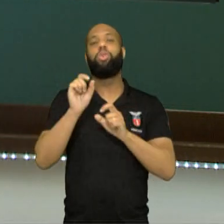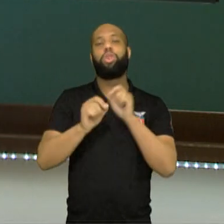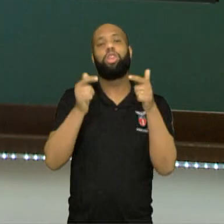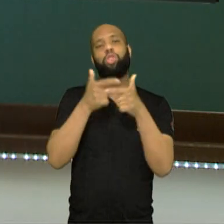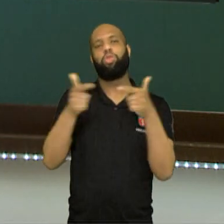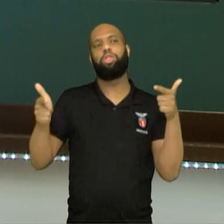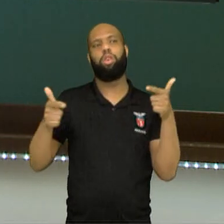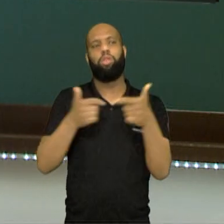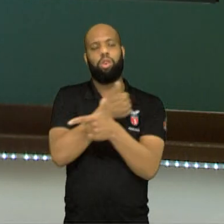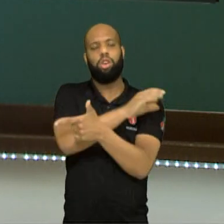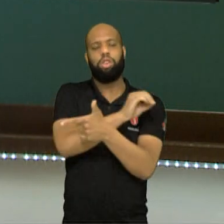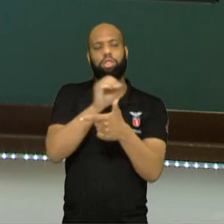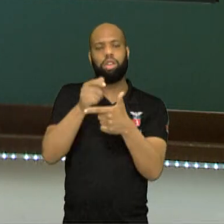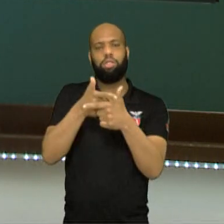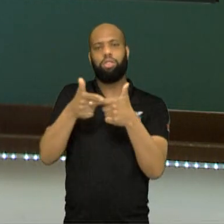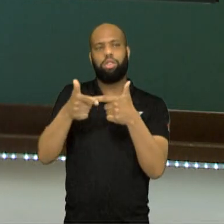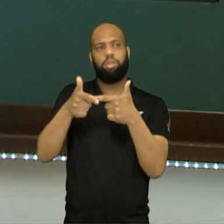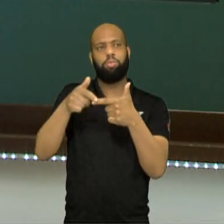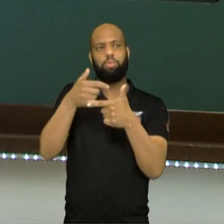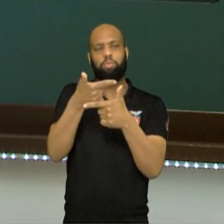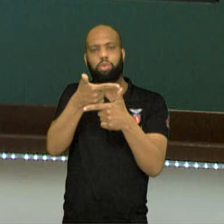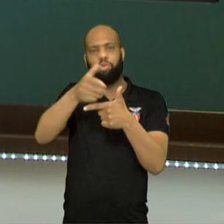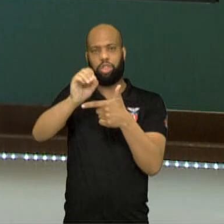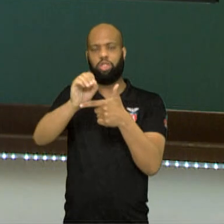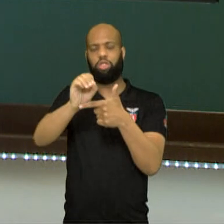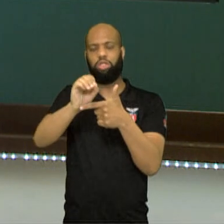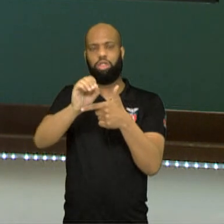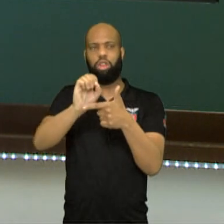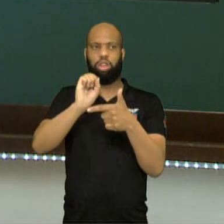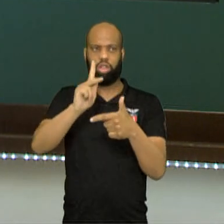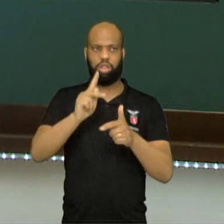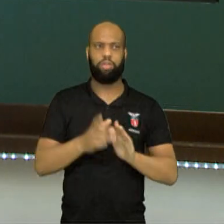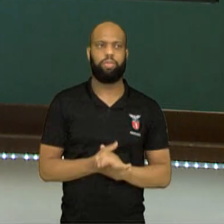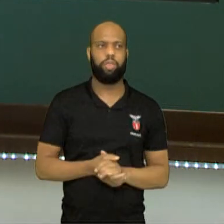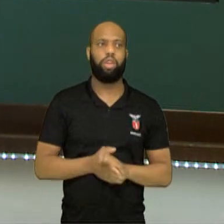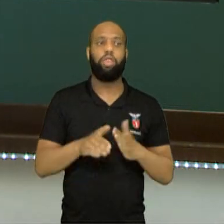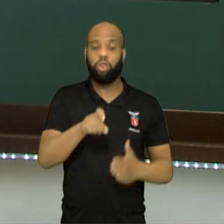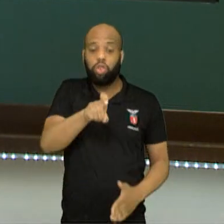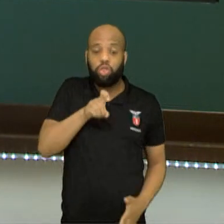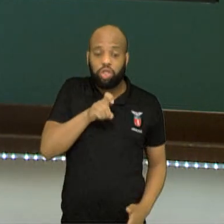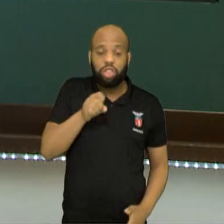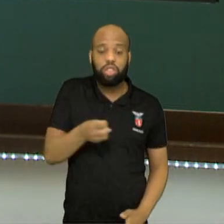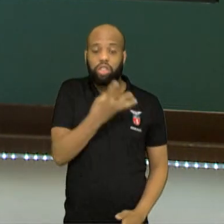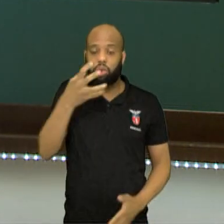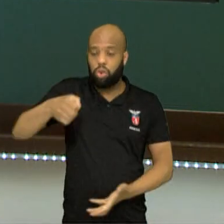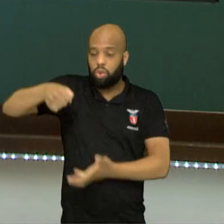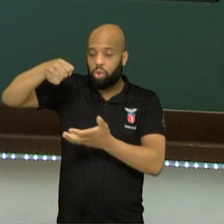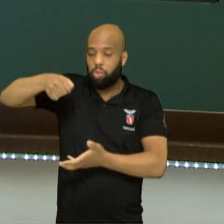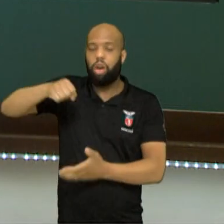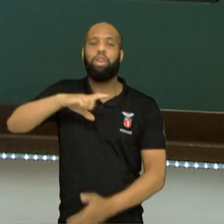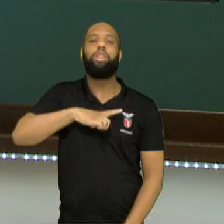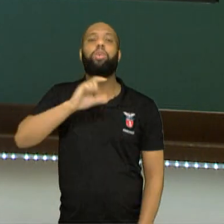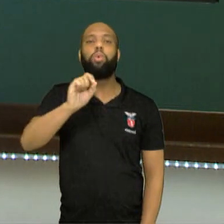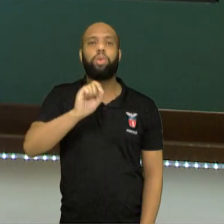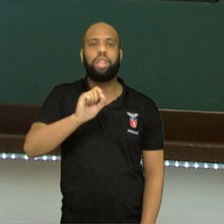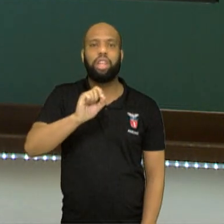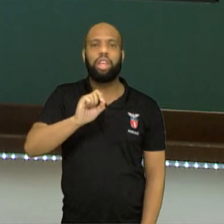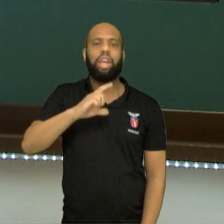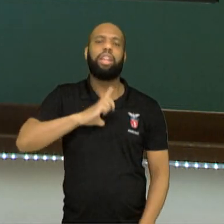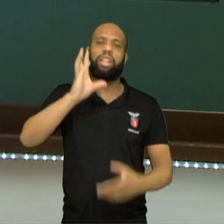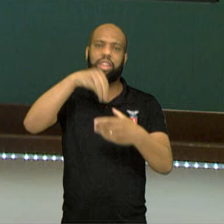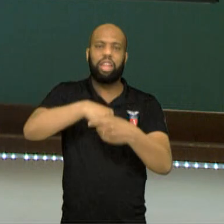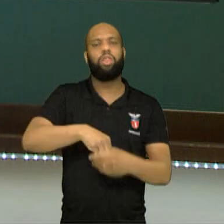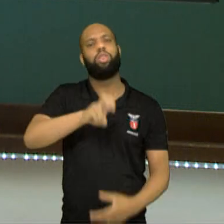valor desconhecido, era a quantidade de água que cabia dentro de cada balde, né? Cada balde tem 5 litros.